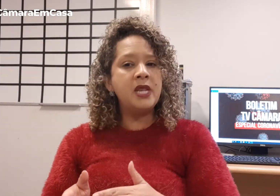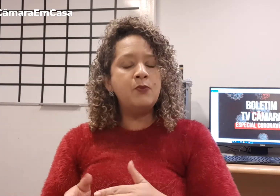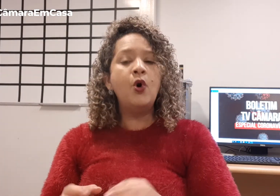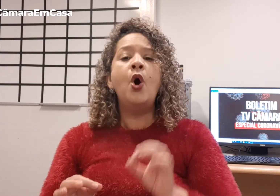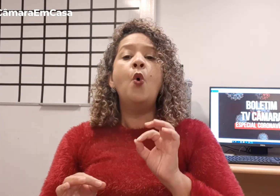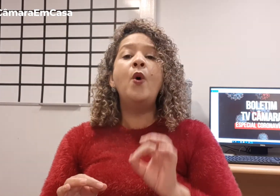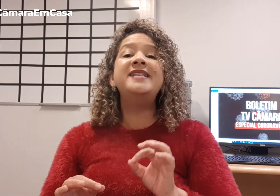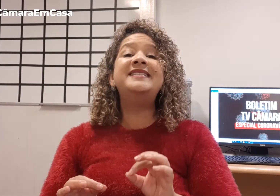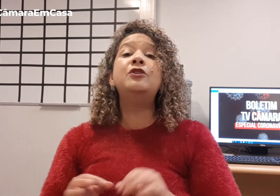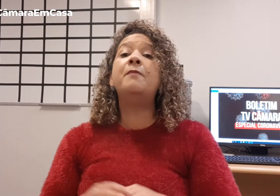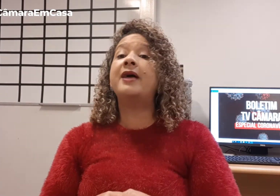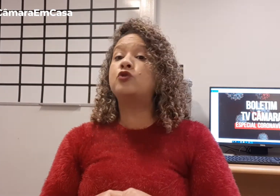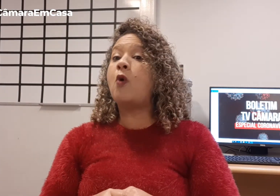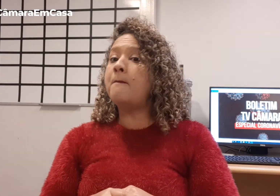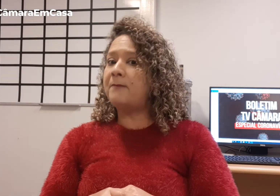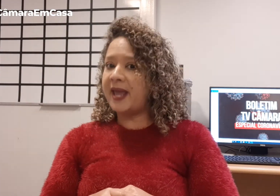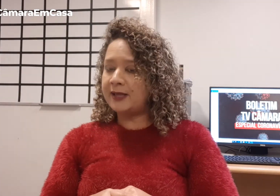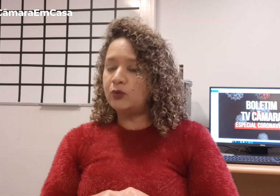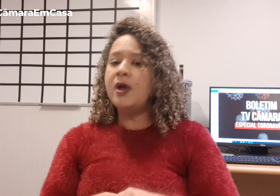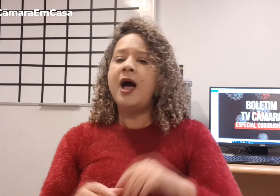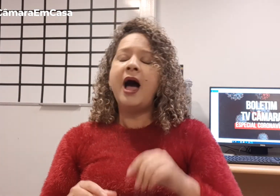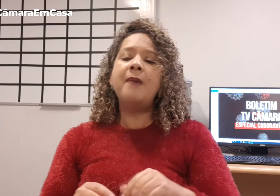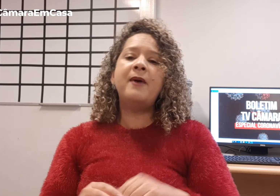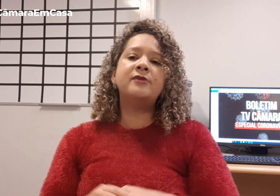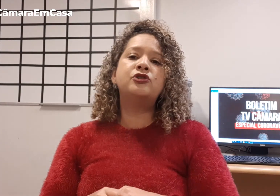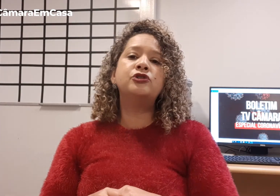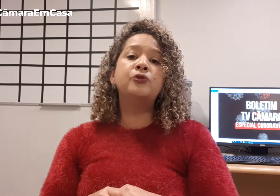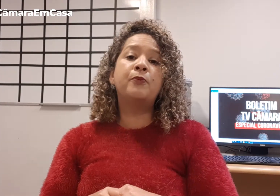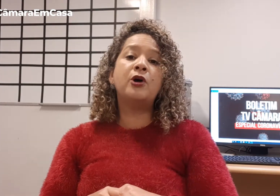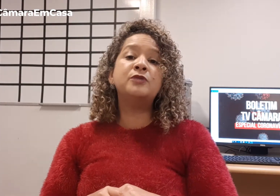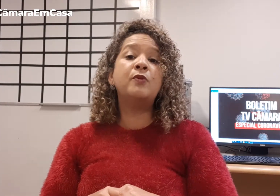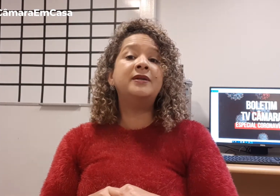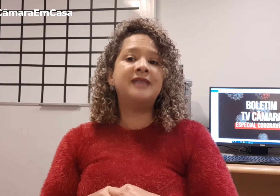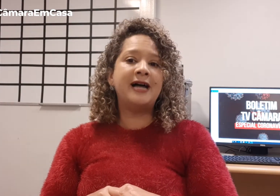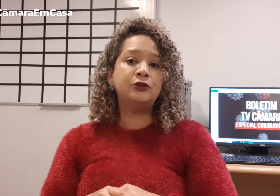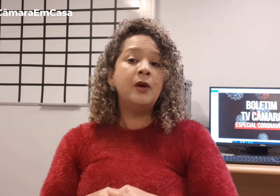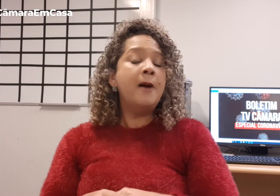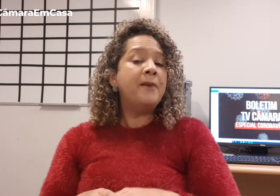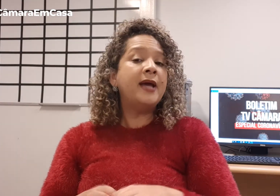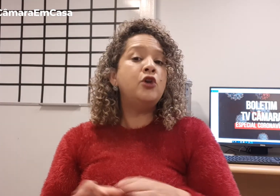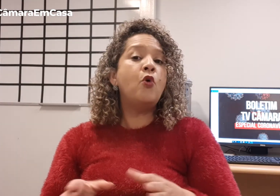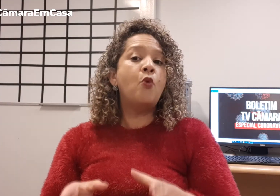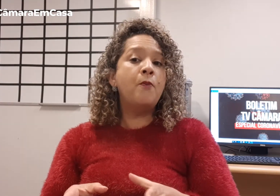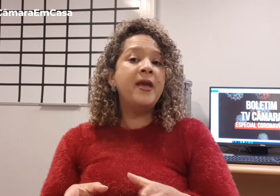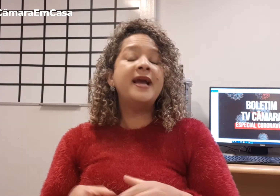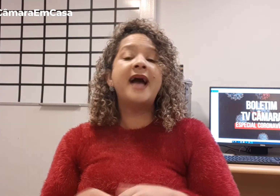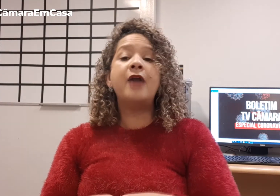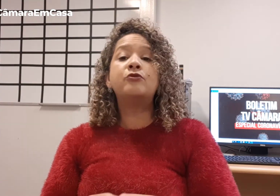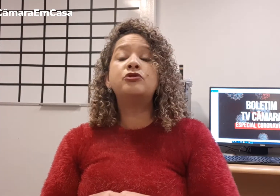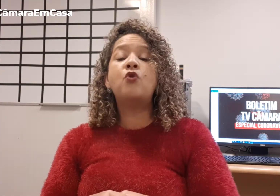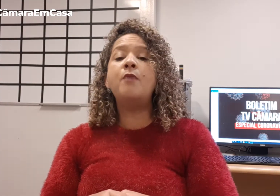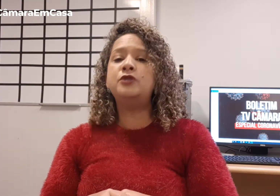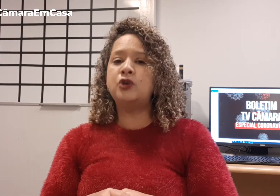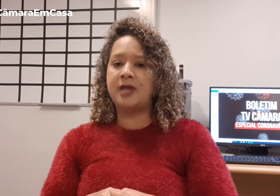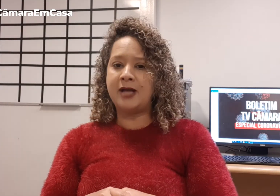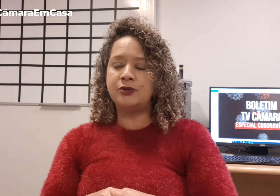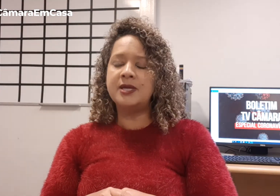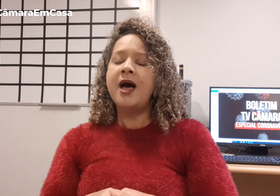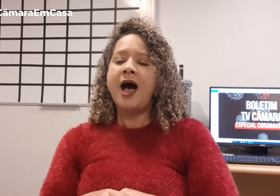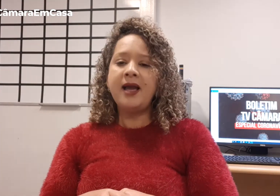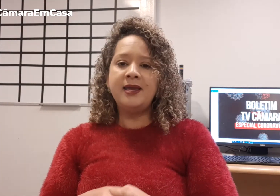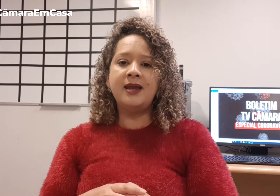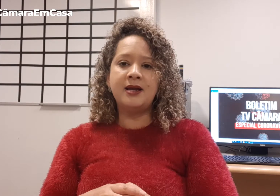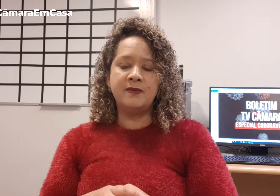no mínimo, o ensino médio completo a partir do próximo mandato para que ocupem cargos